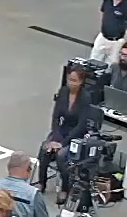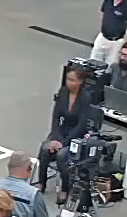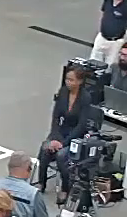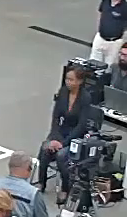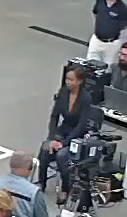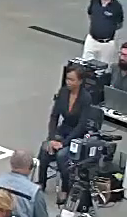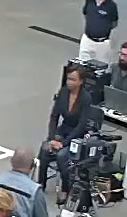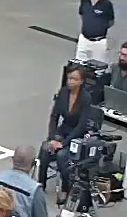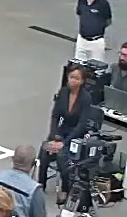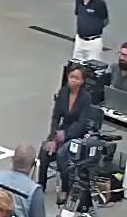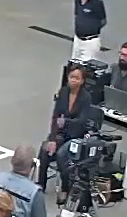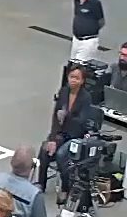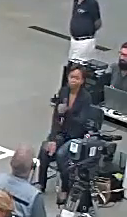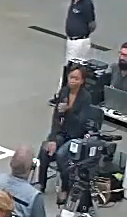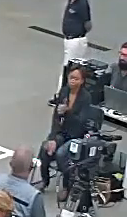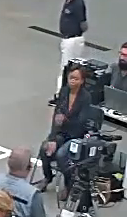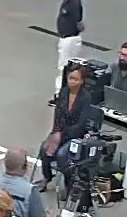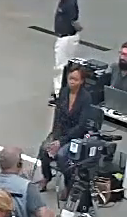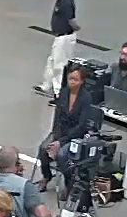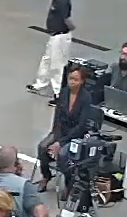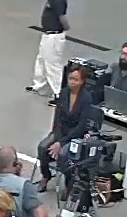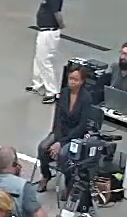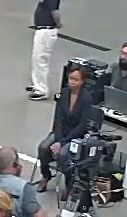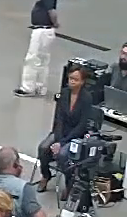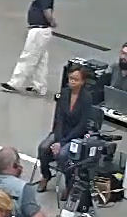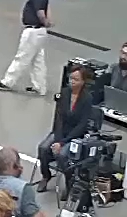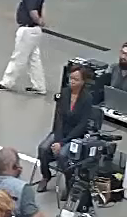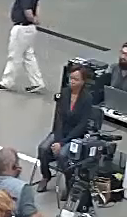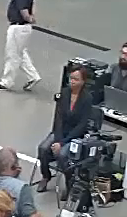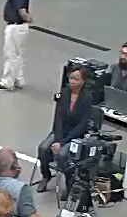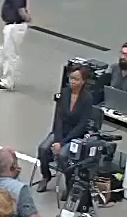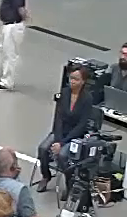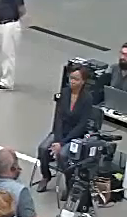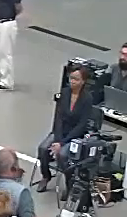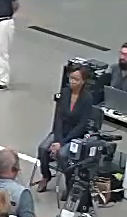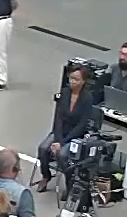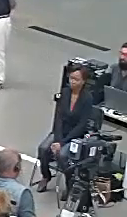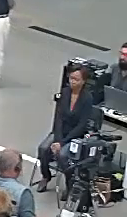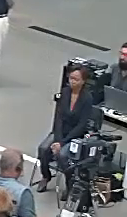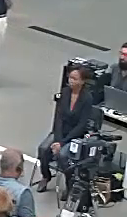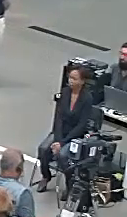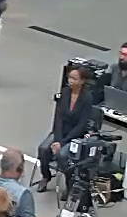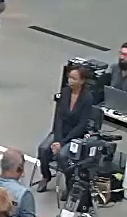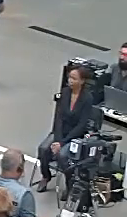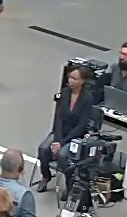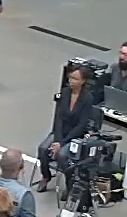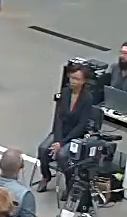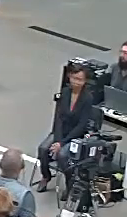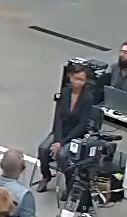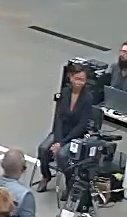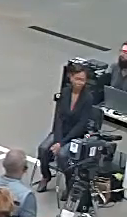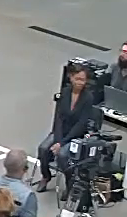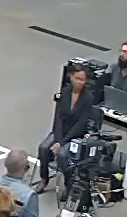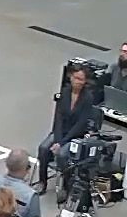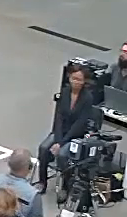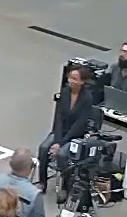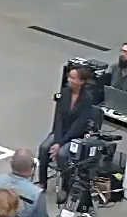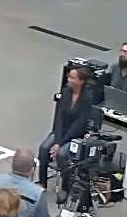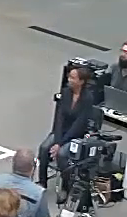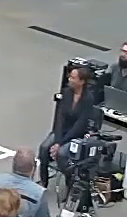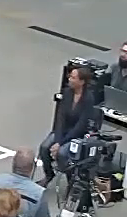médico pede pra gente beber 3 l de água para evitar infecção urinária Vocês tomaram vários copos de água e nós nenhum